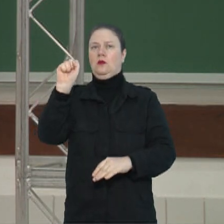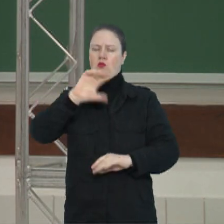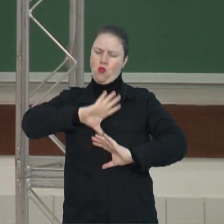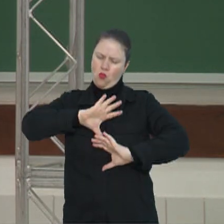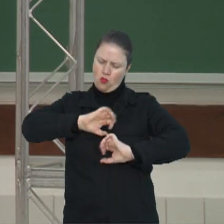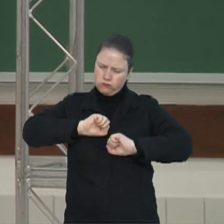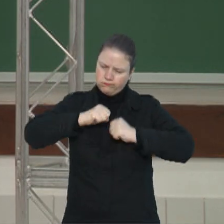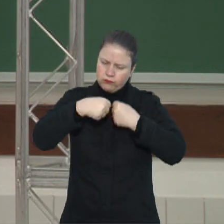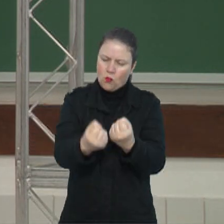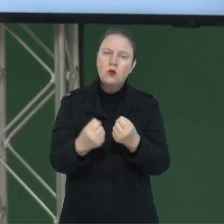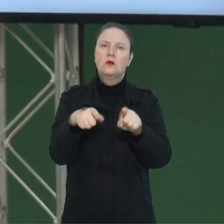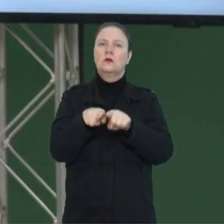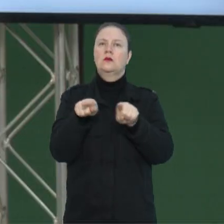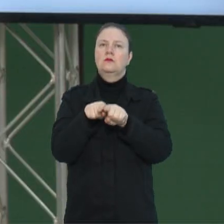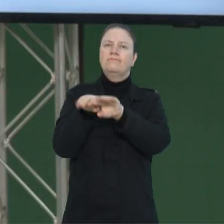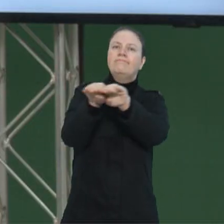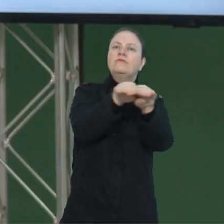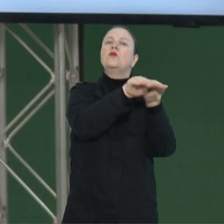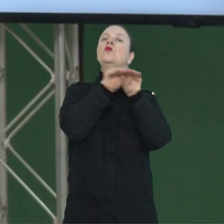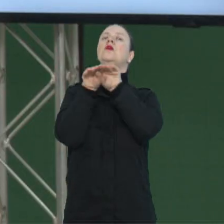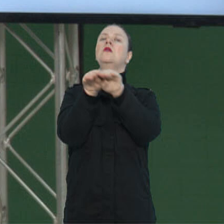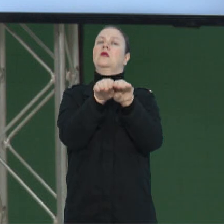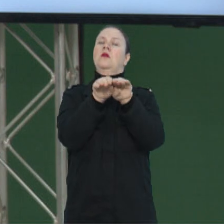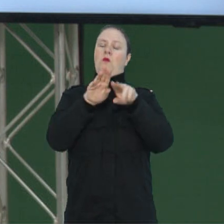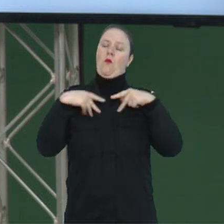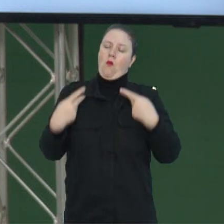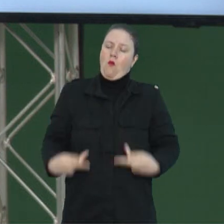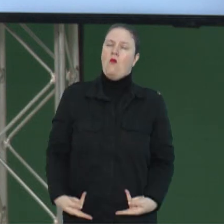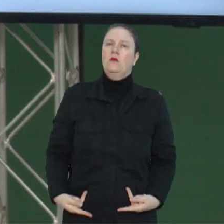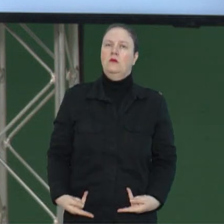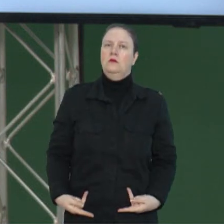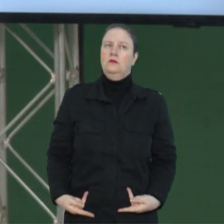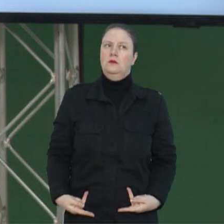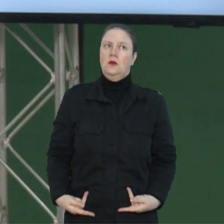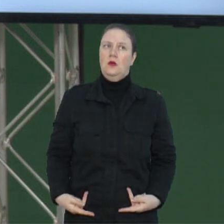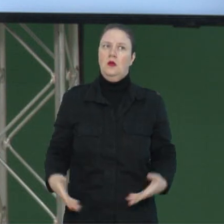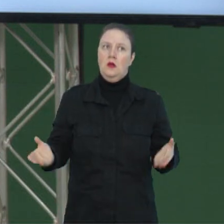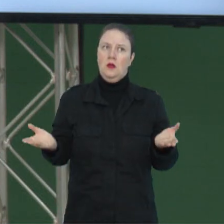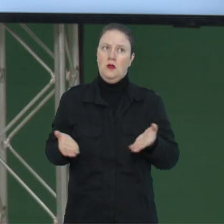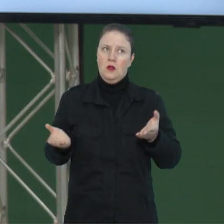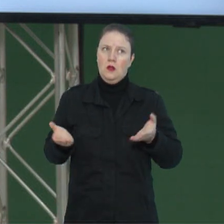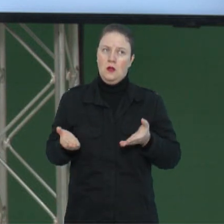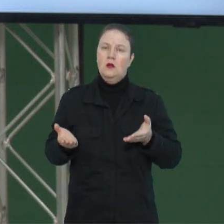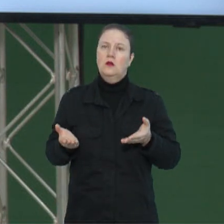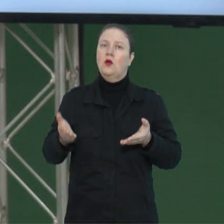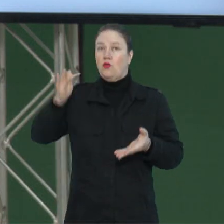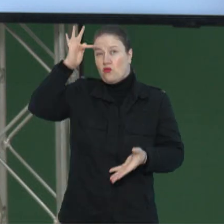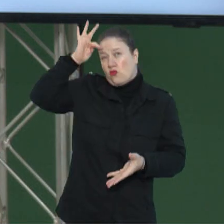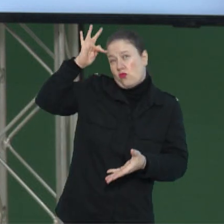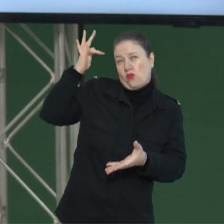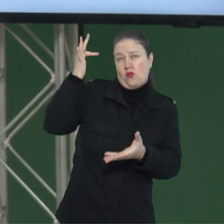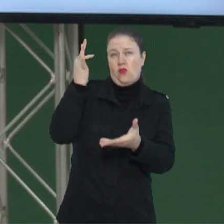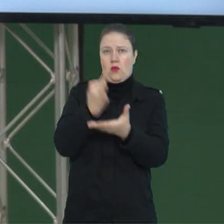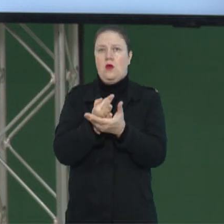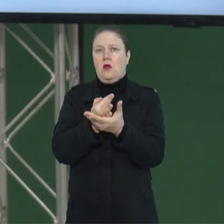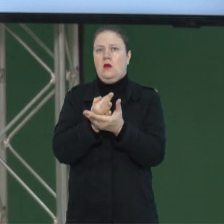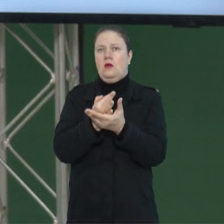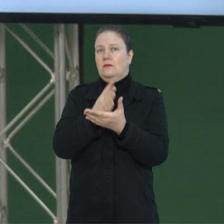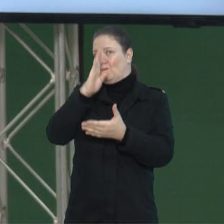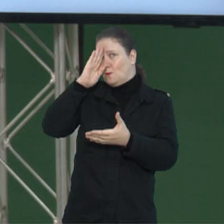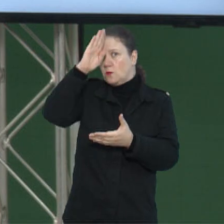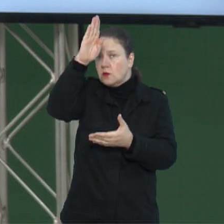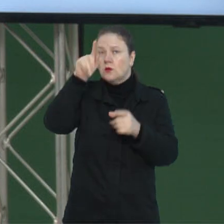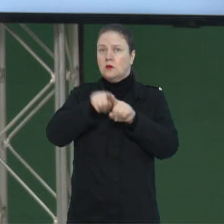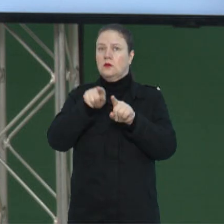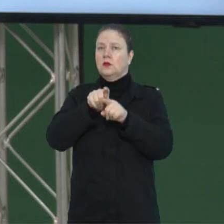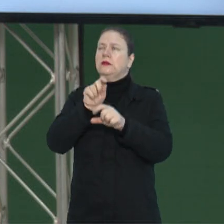as virtudes teologais seriam da relação do ser humano com Deus, né? A fé, né? O principal deles, né? A fé,